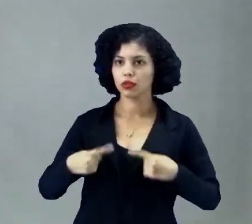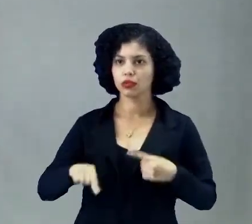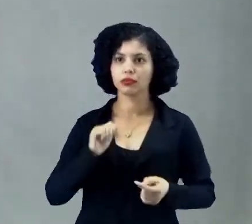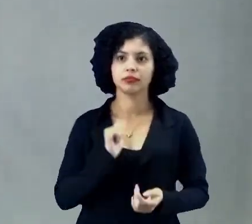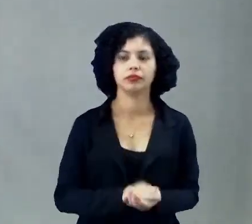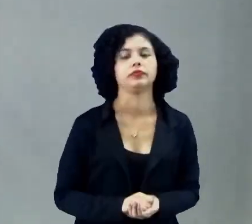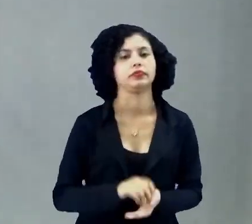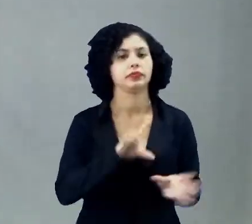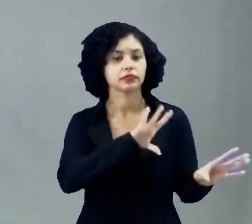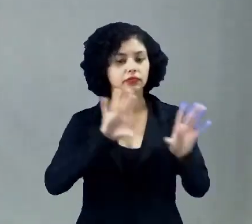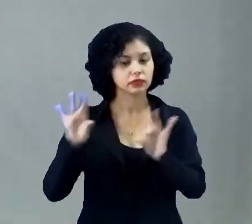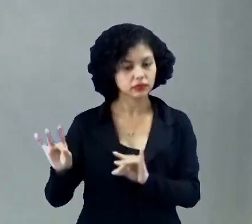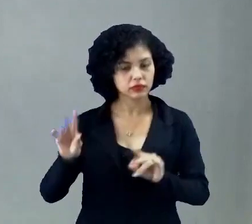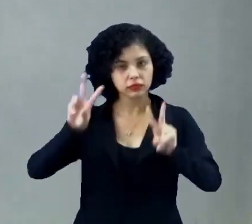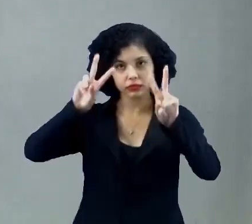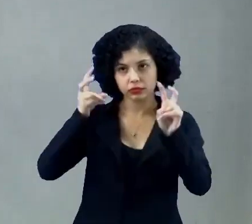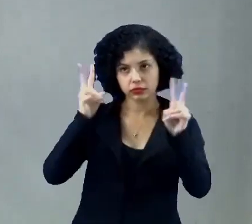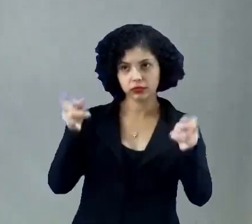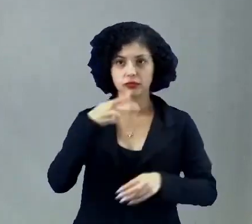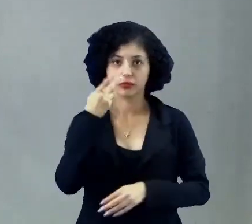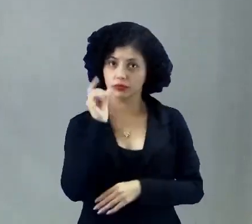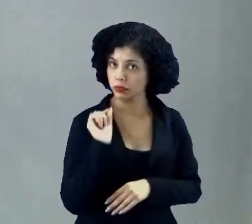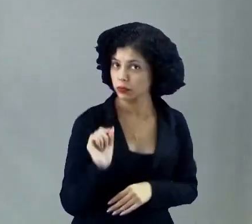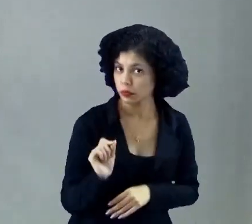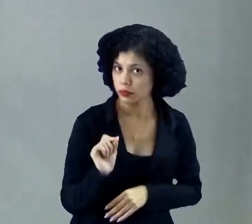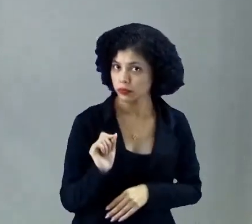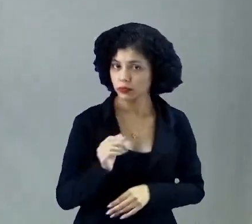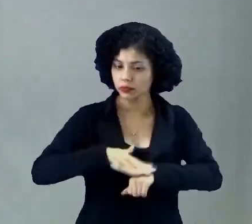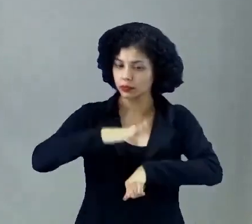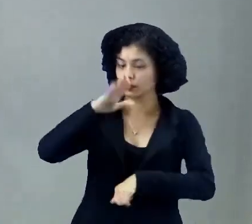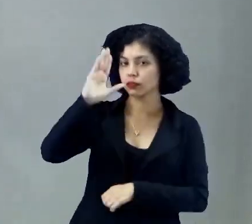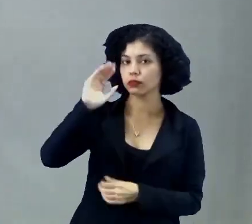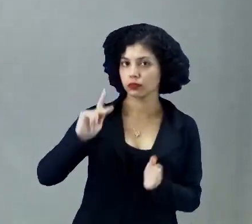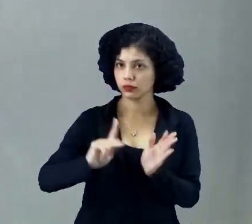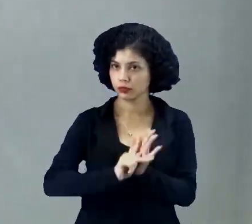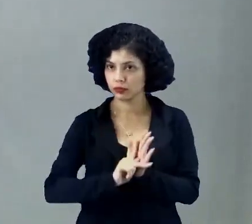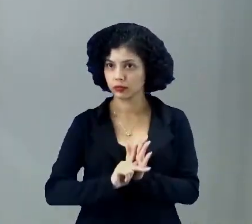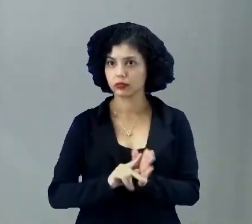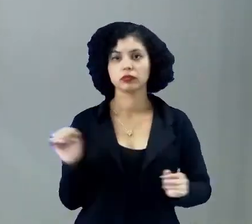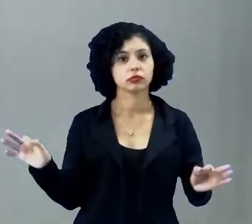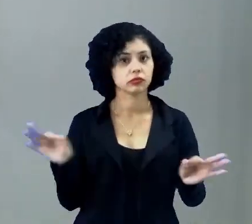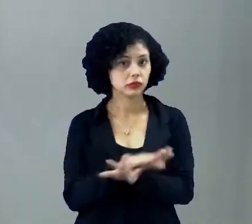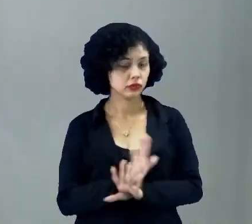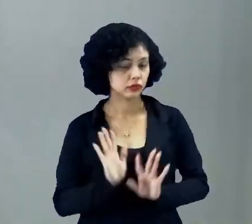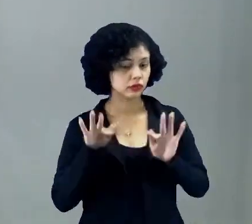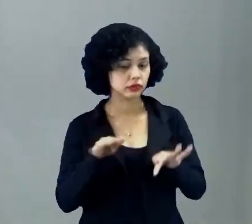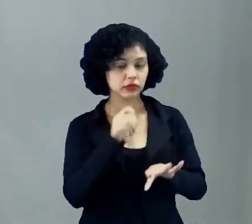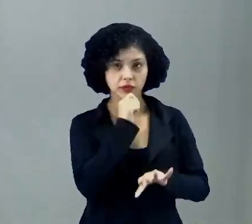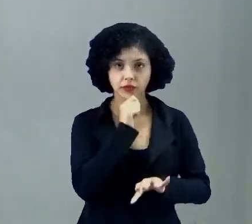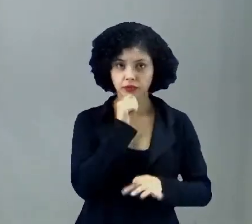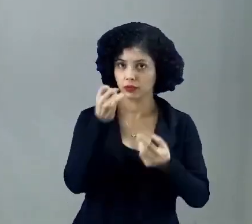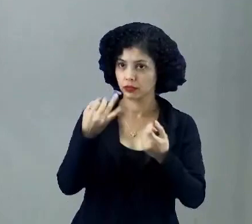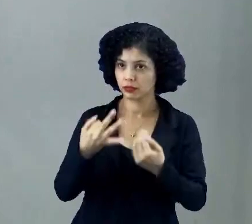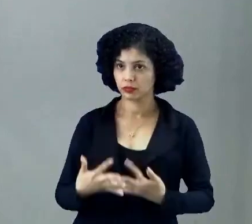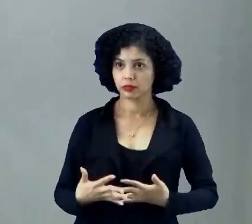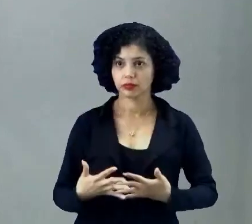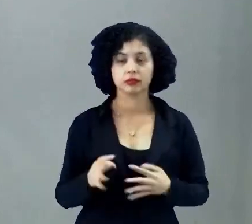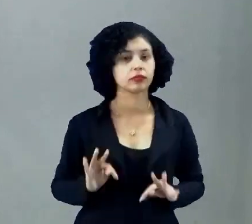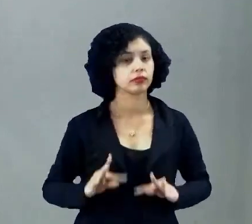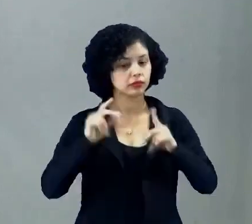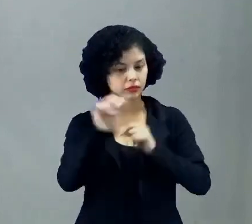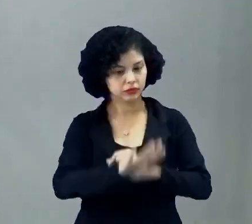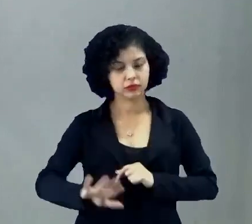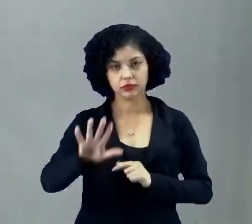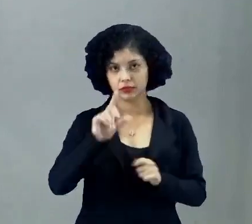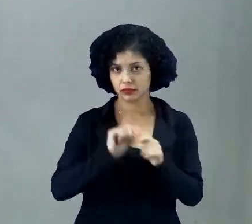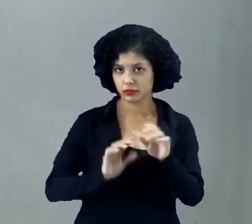política, ela traz teorias, digamos assim, mais consistentes e que acabam explicando justamente toda